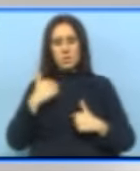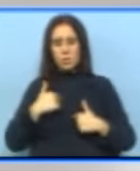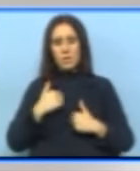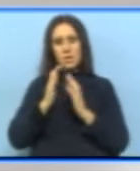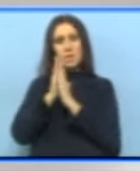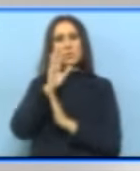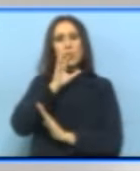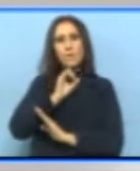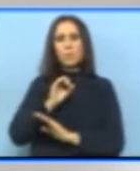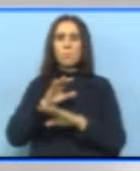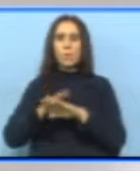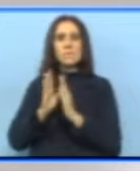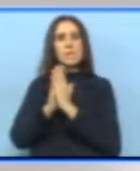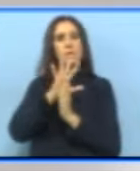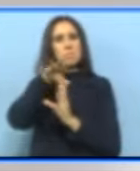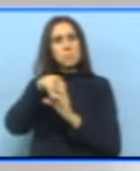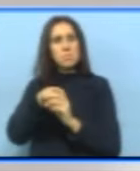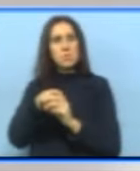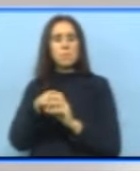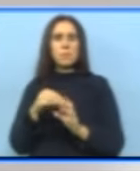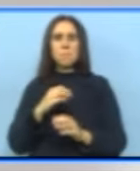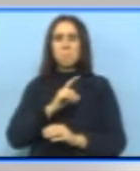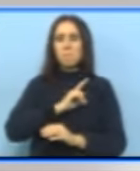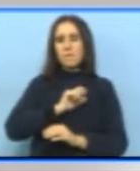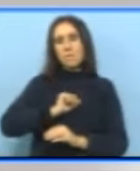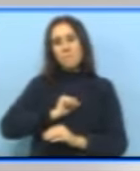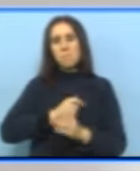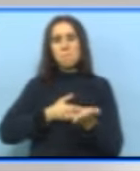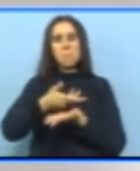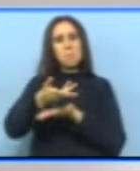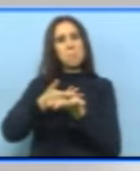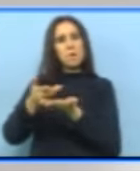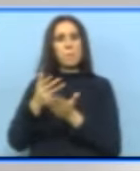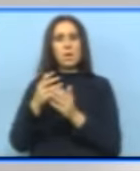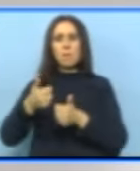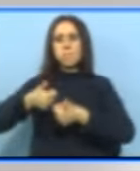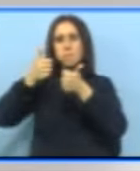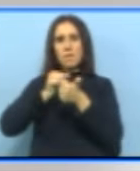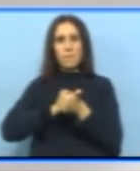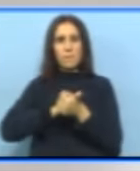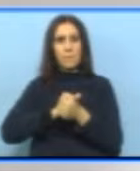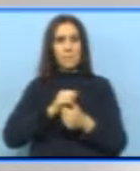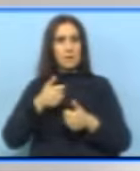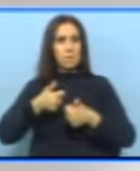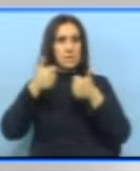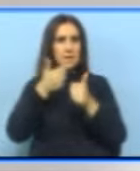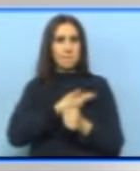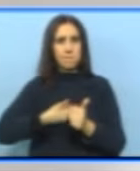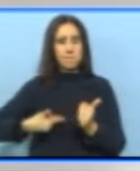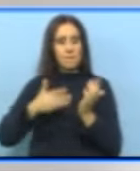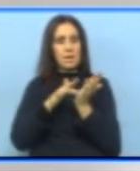igreja e porque tenho aqui o meu clube privado e o meu espaço de santidade. Até a santidade no Antigo Testamento muitas